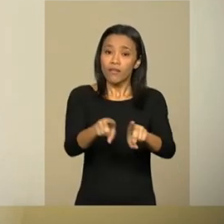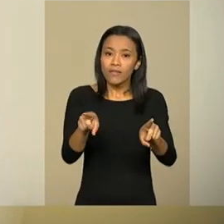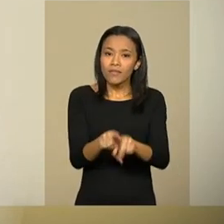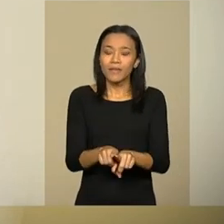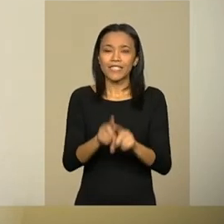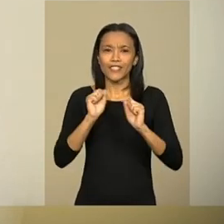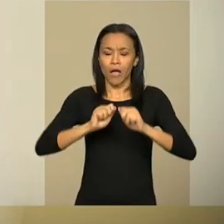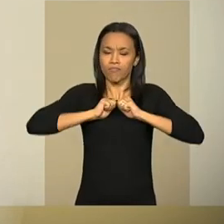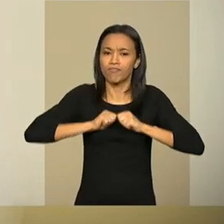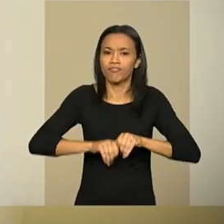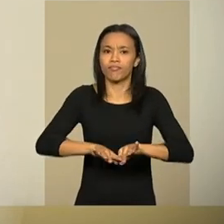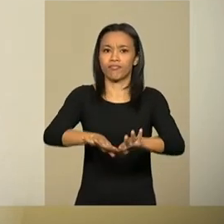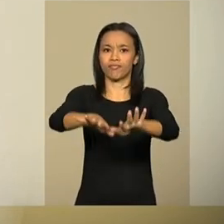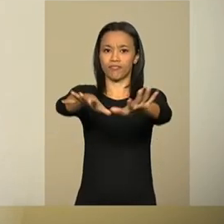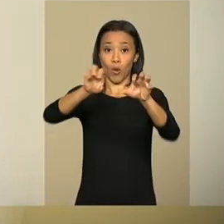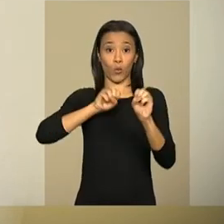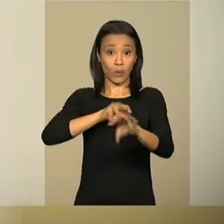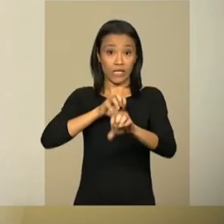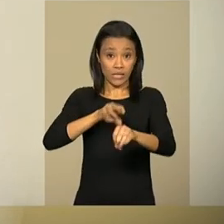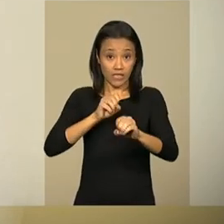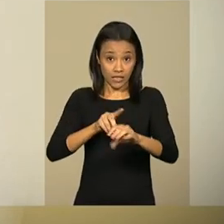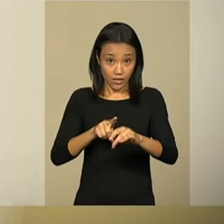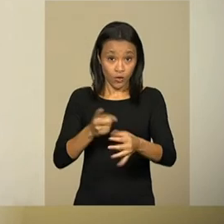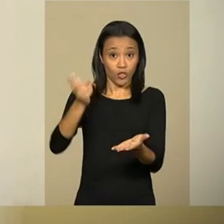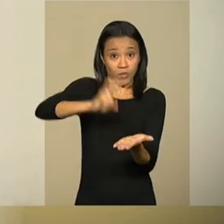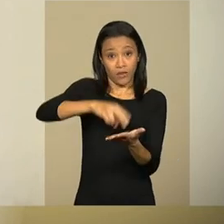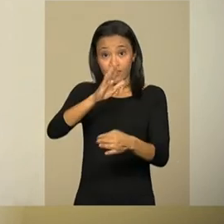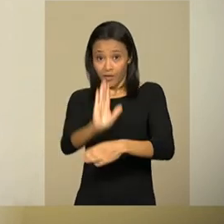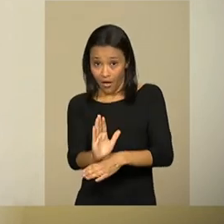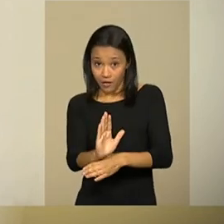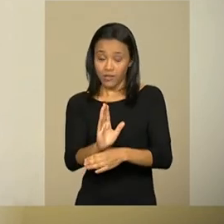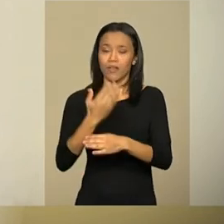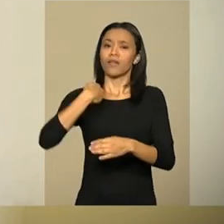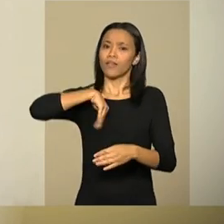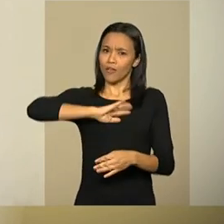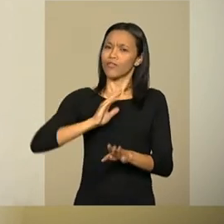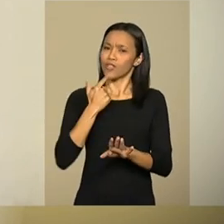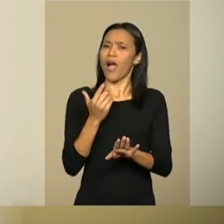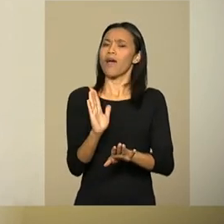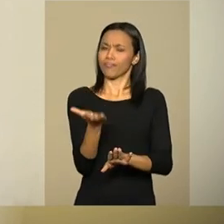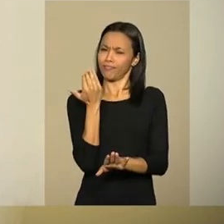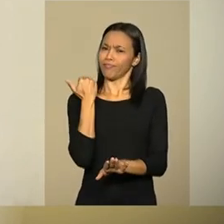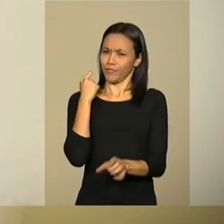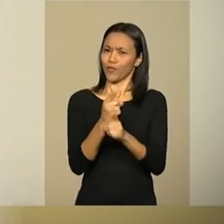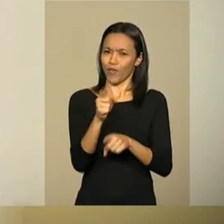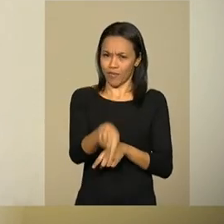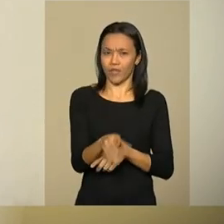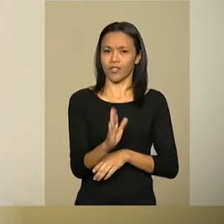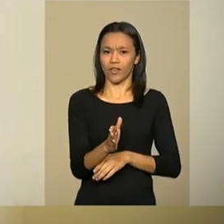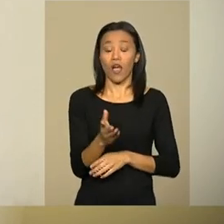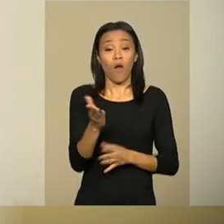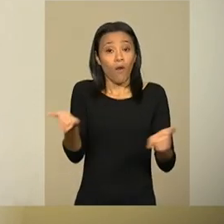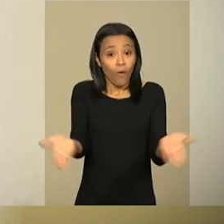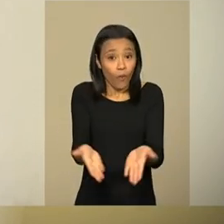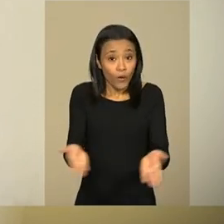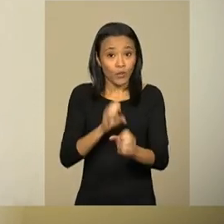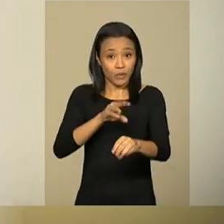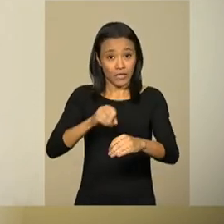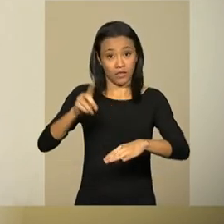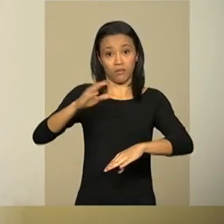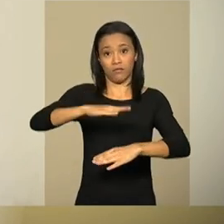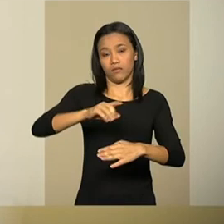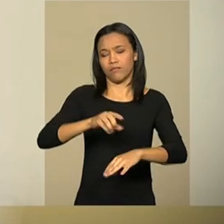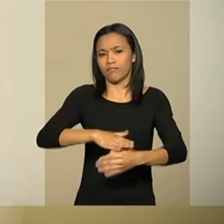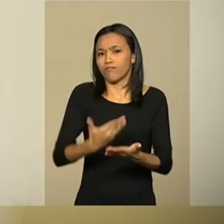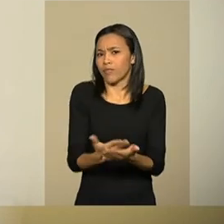expandindo a educação em dois turnos da qual até a gente falou alguns dias aqui no café hoje a educação em tempo integral